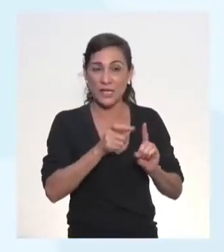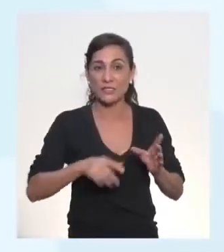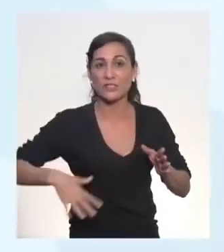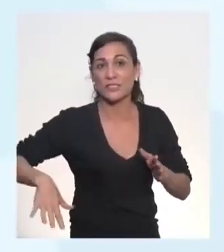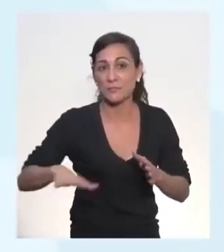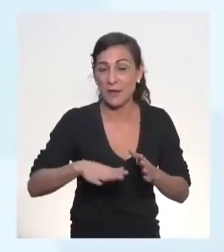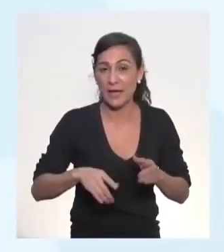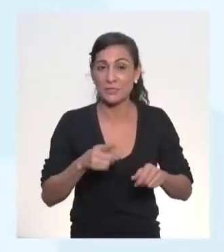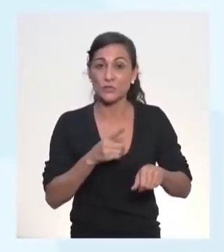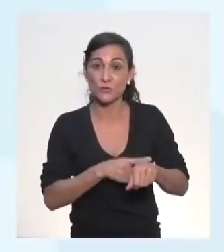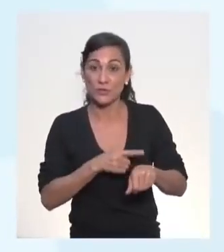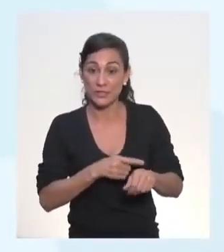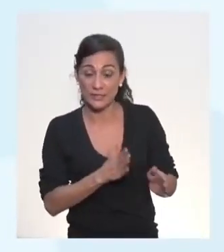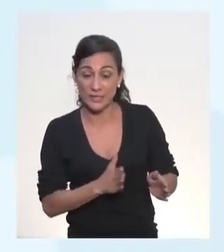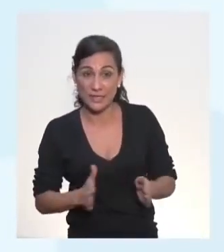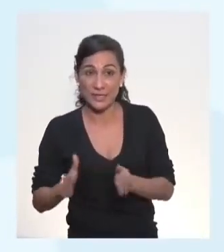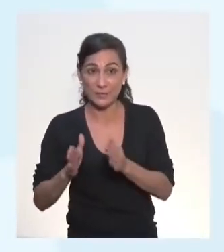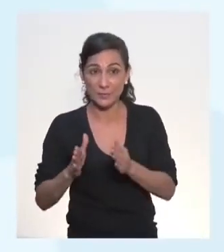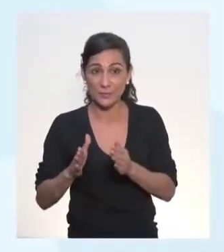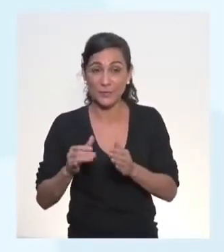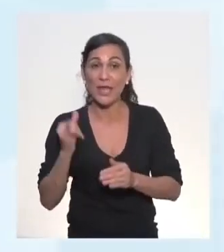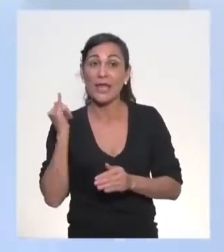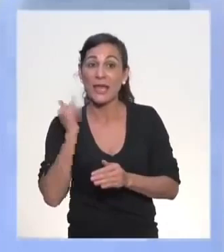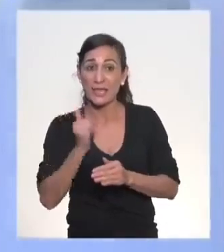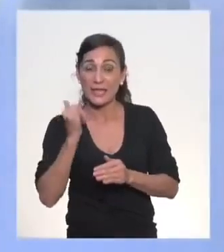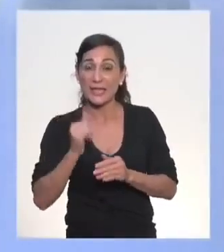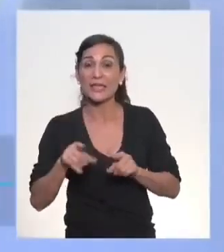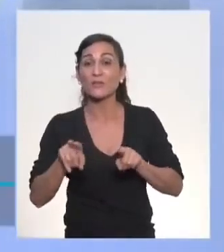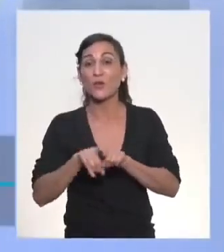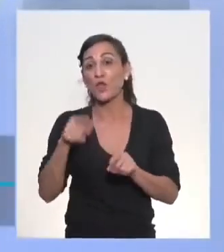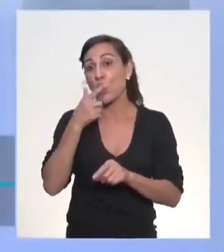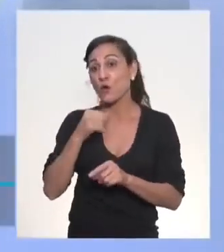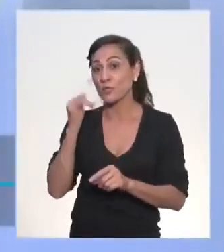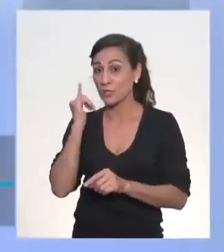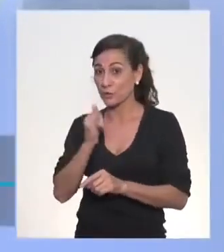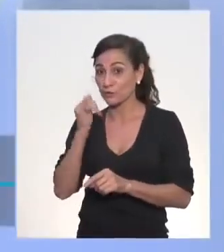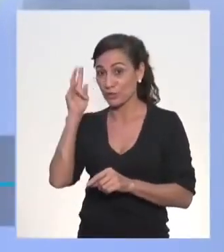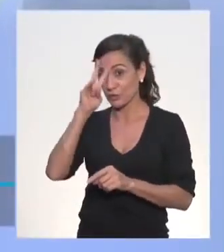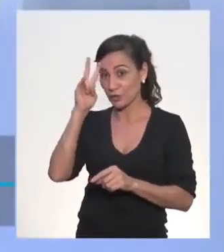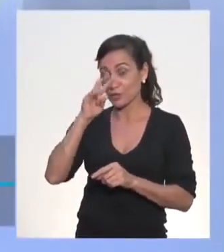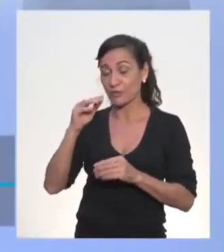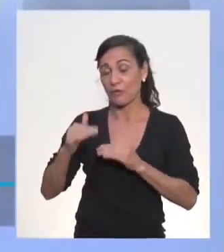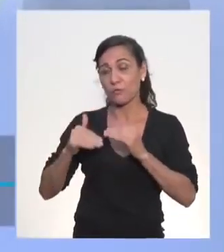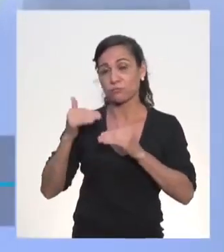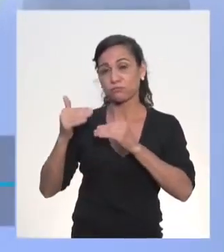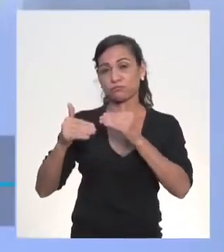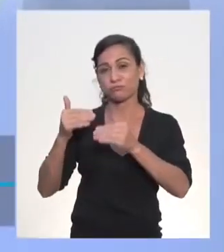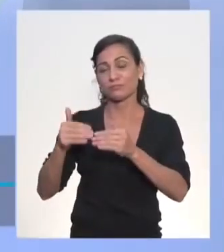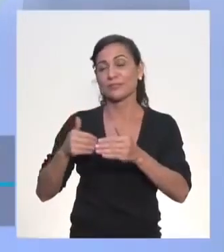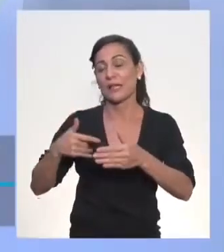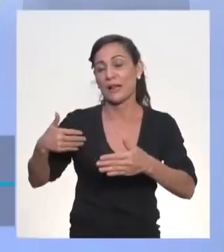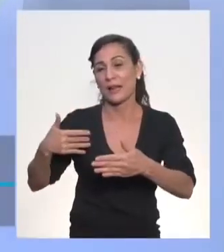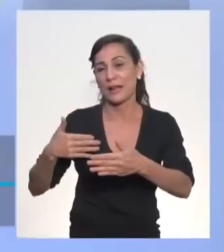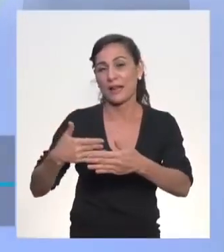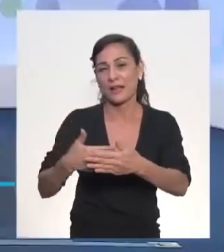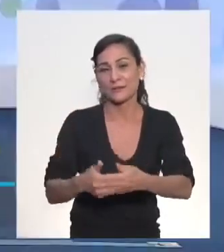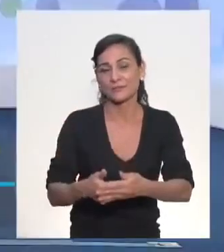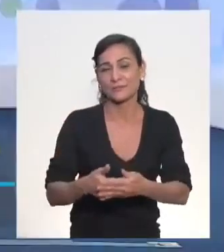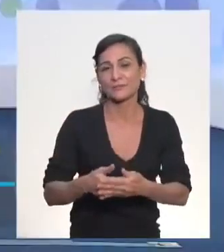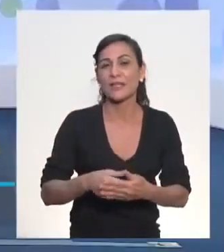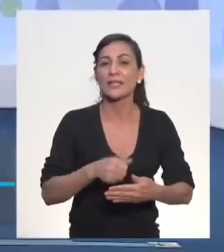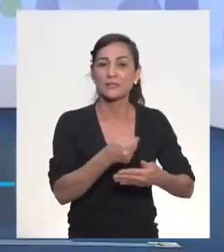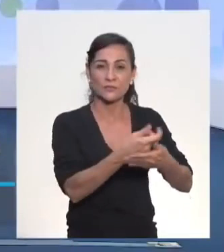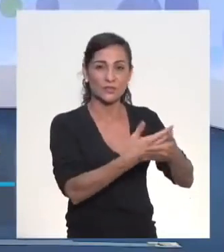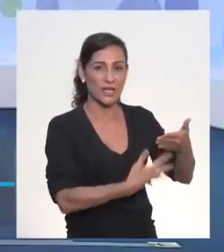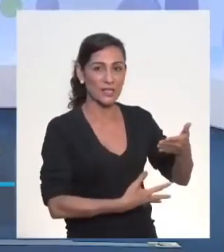espaço, tempo, enredo, narrador, gente, vai muito, muito, muito além daquilo que eu falei. Com certeza, acredito que no chat os